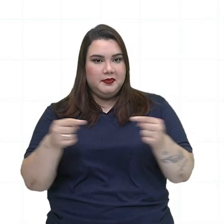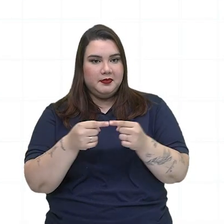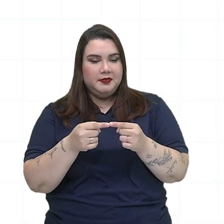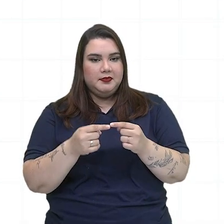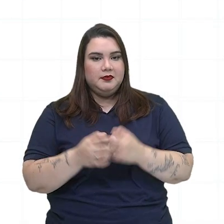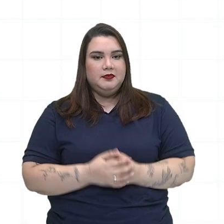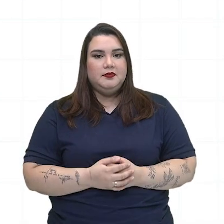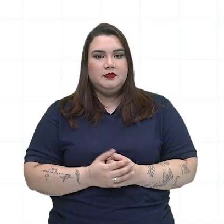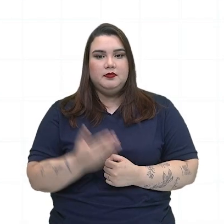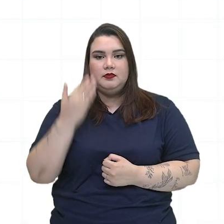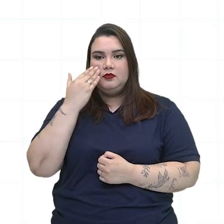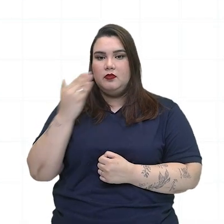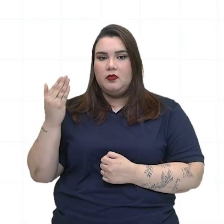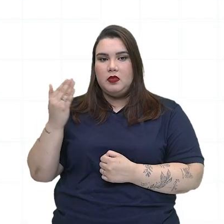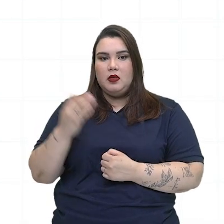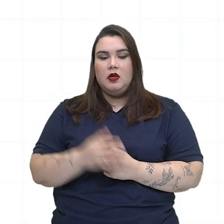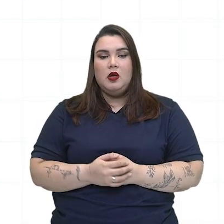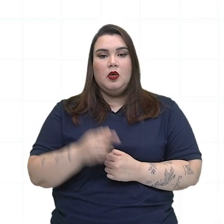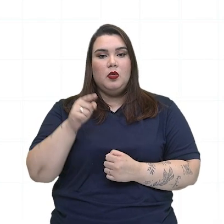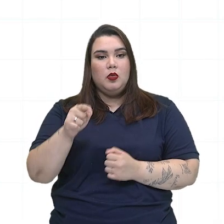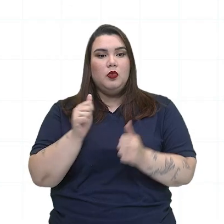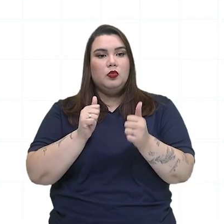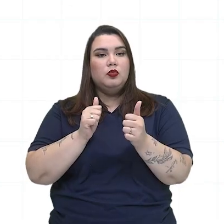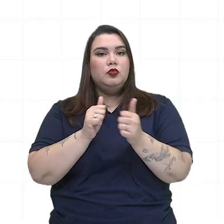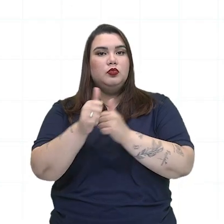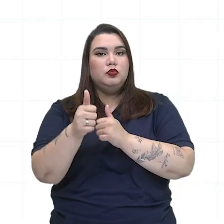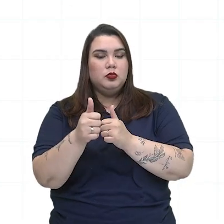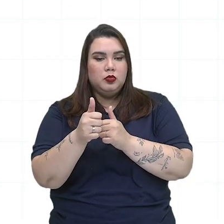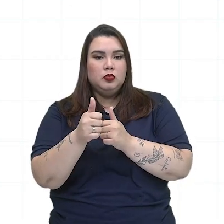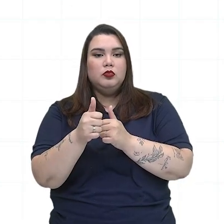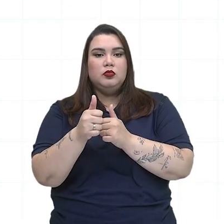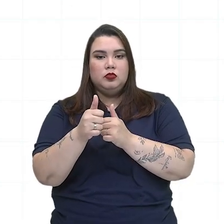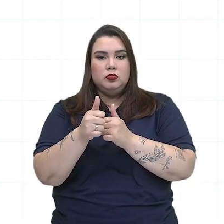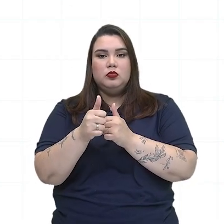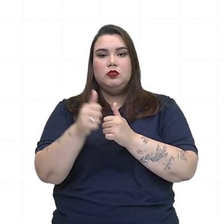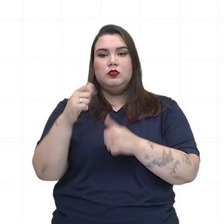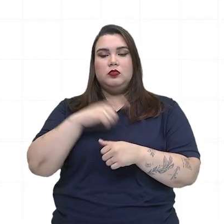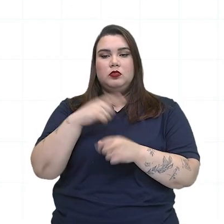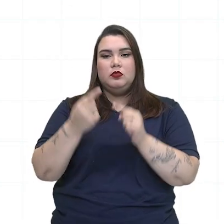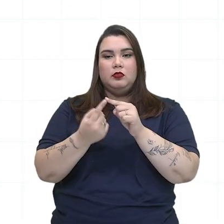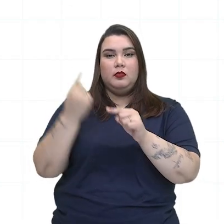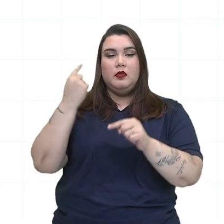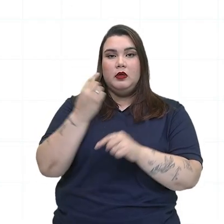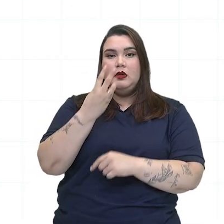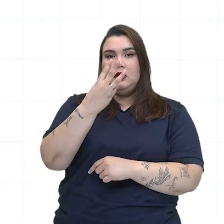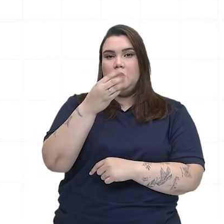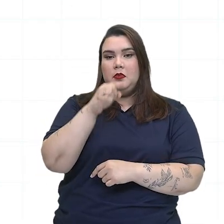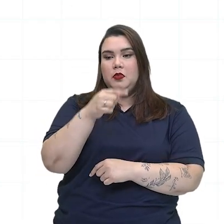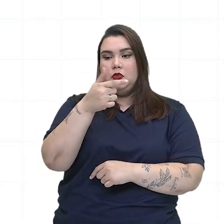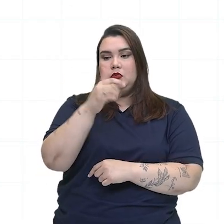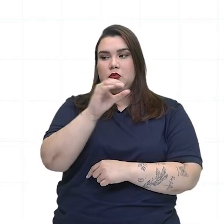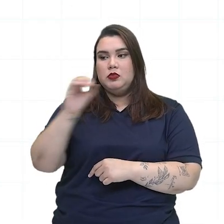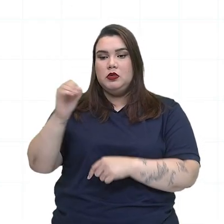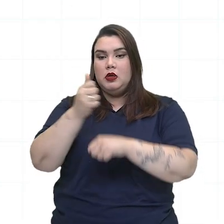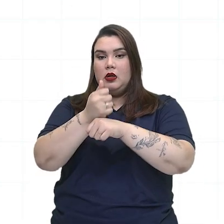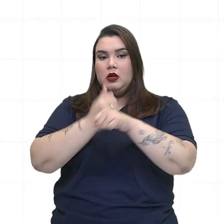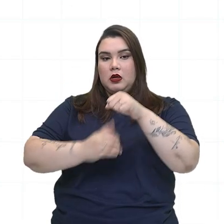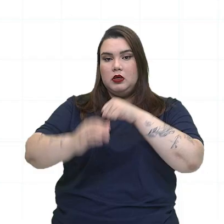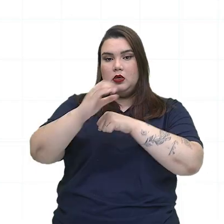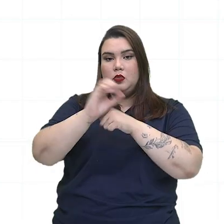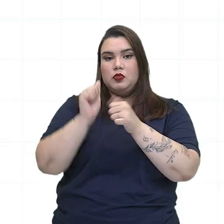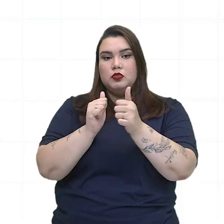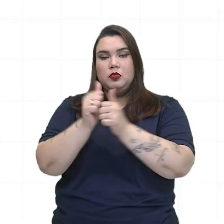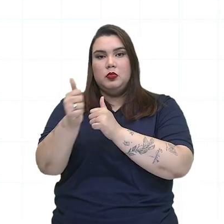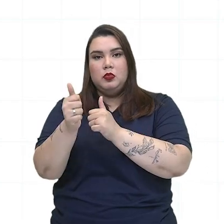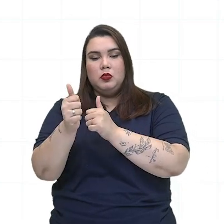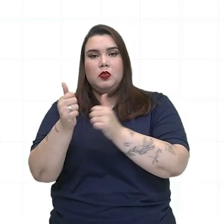o boliche, né, houve aí, lá em 3200 a.C., um jogo muito semelhante,